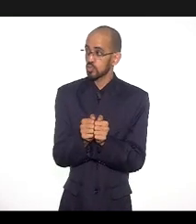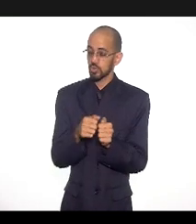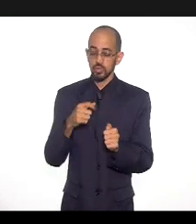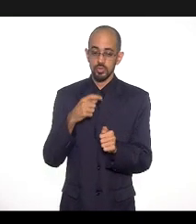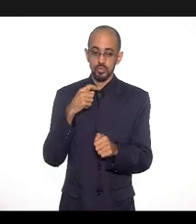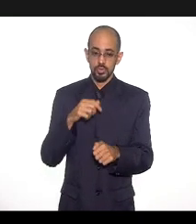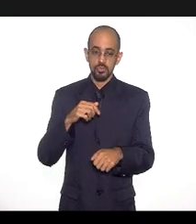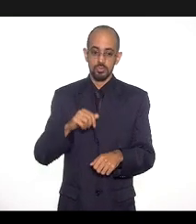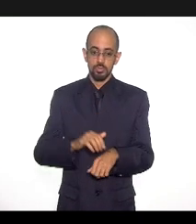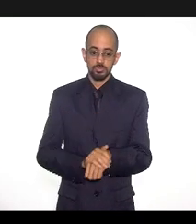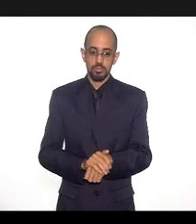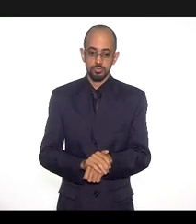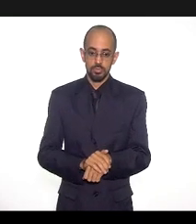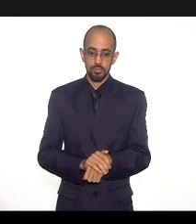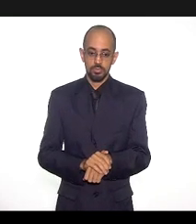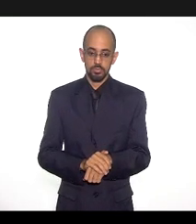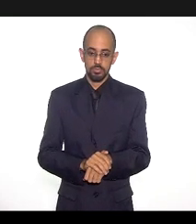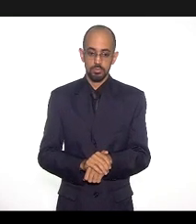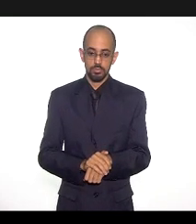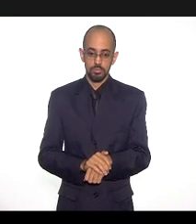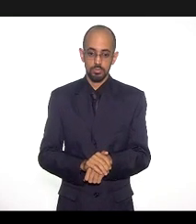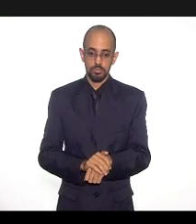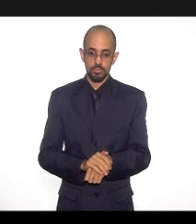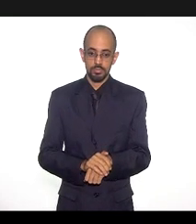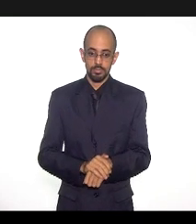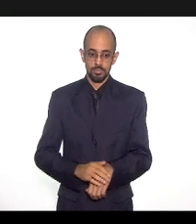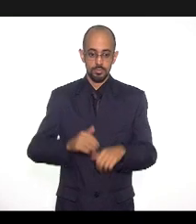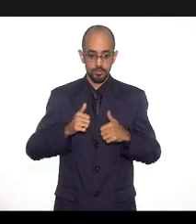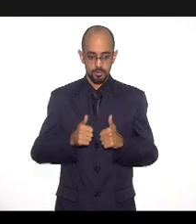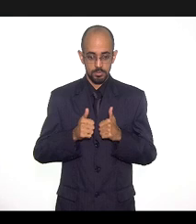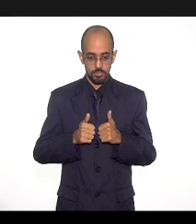ideia mais sensata. Eu concordo.